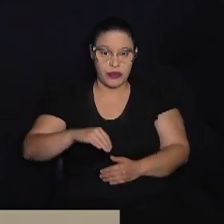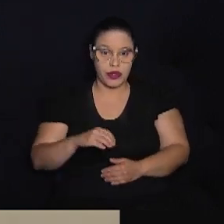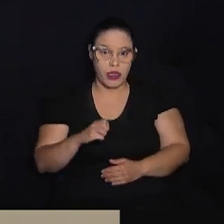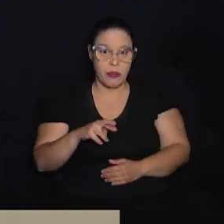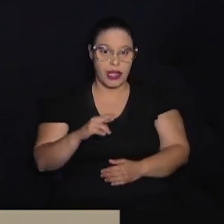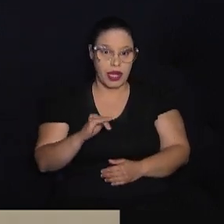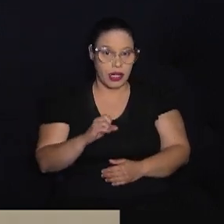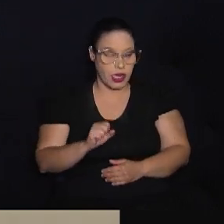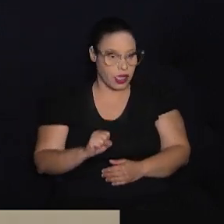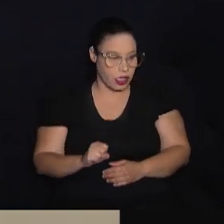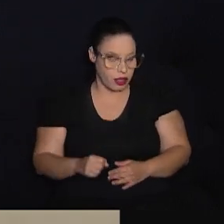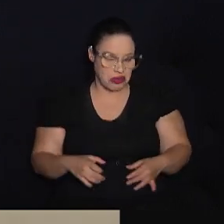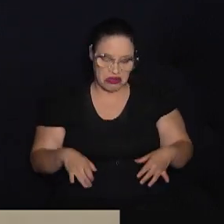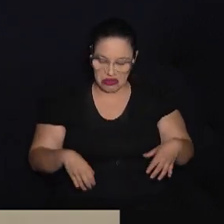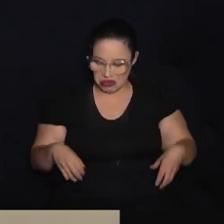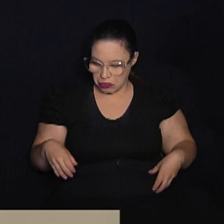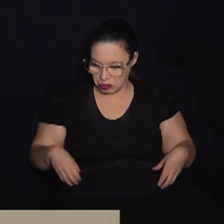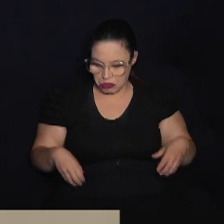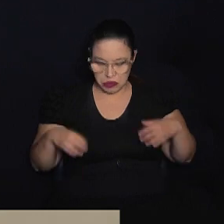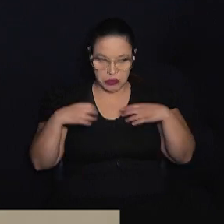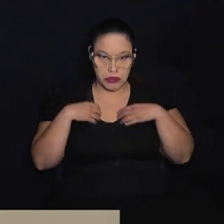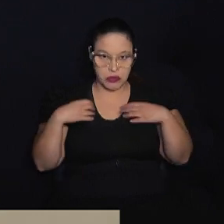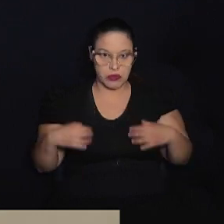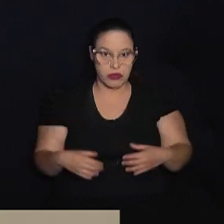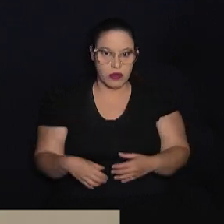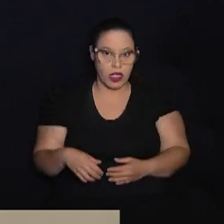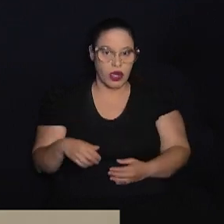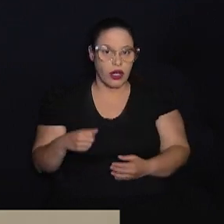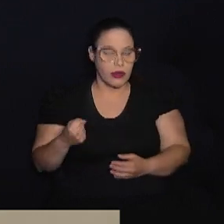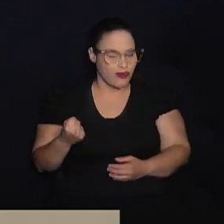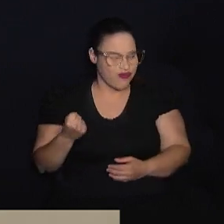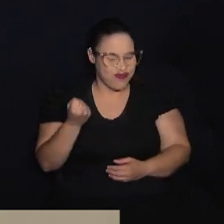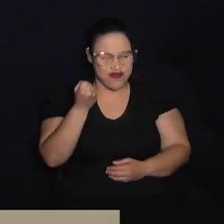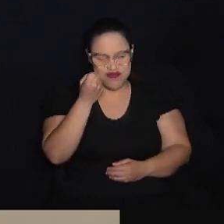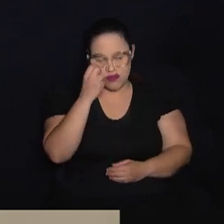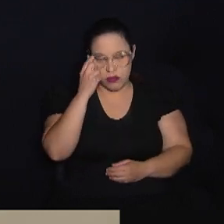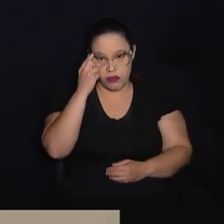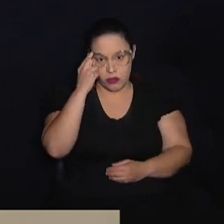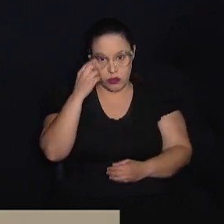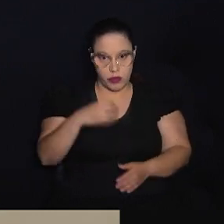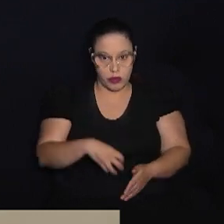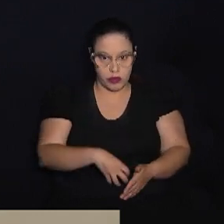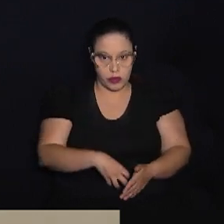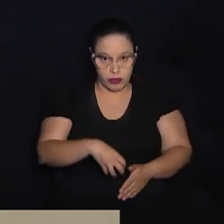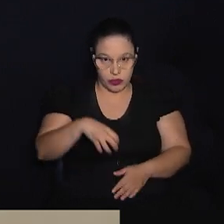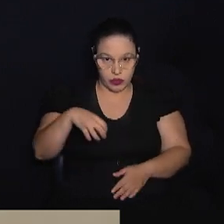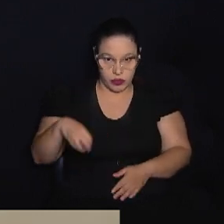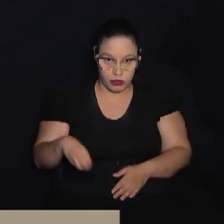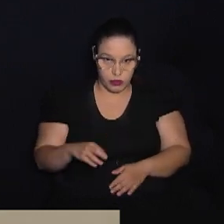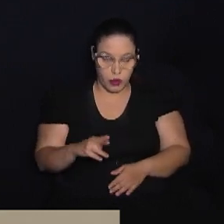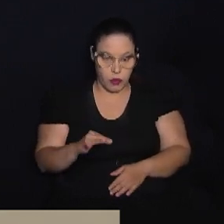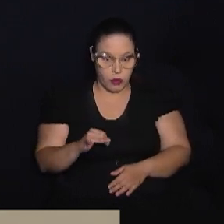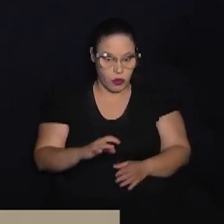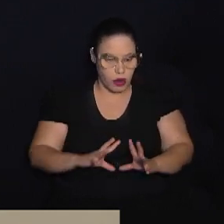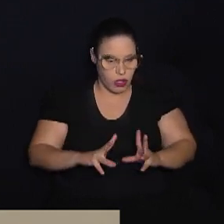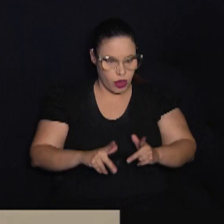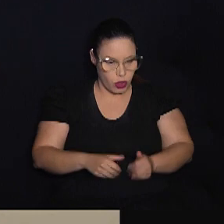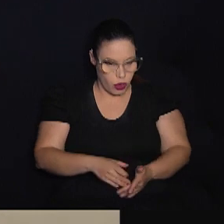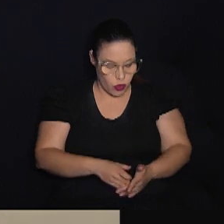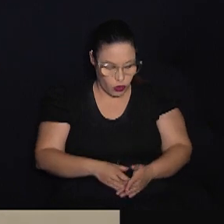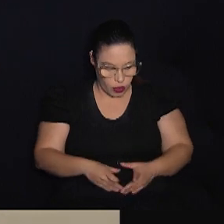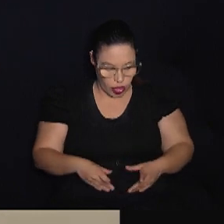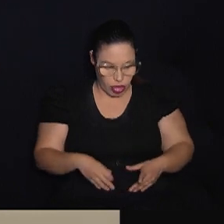metástase em nenhum outro lugar. Você tem que fazer um tratamento radical, provavelmente tirar uma parte da bexiga ou toda a